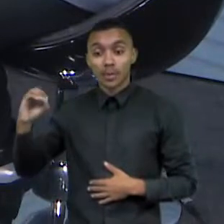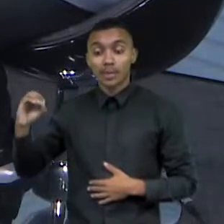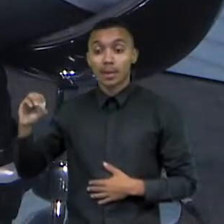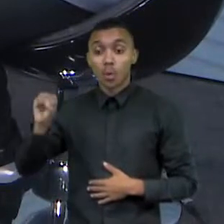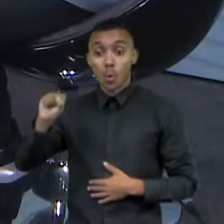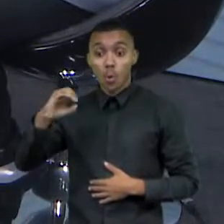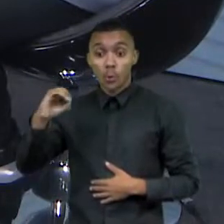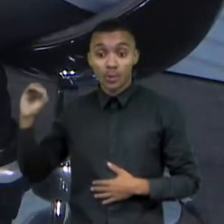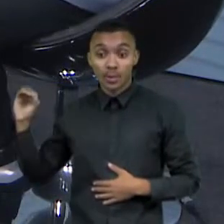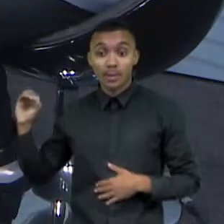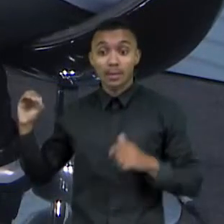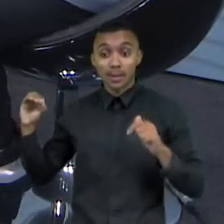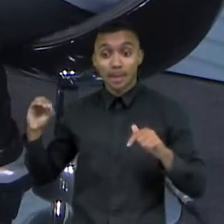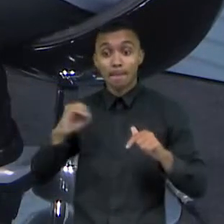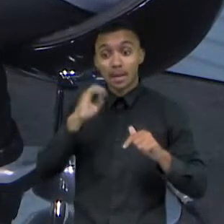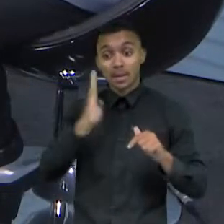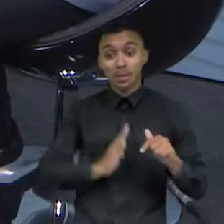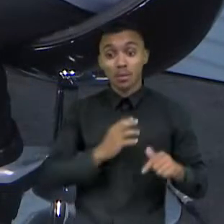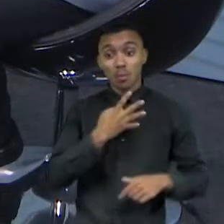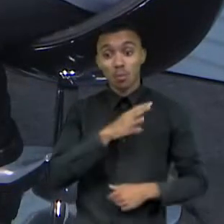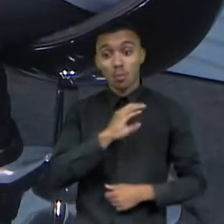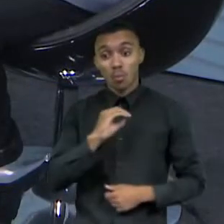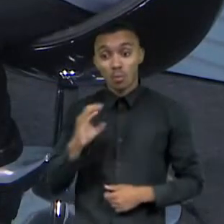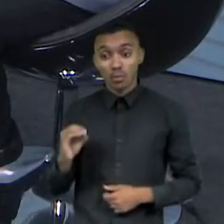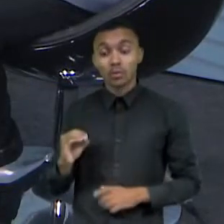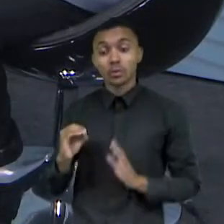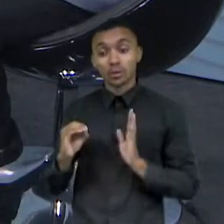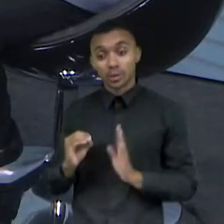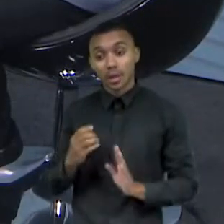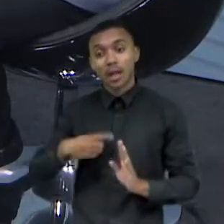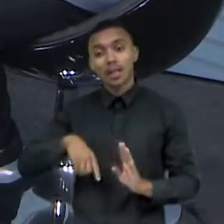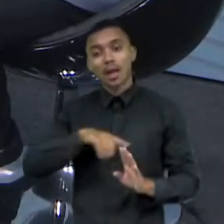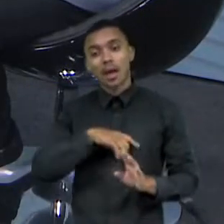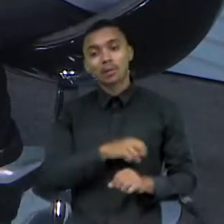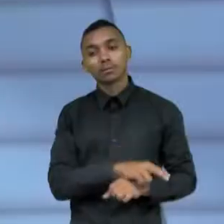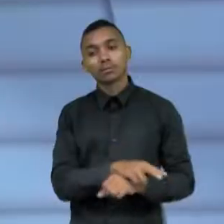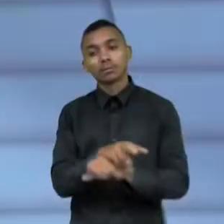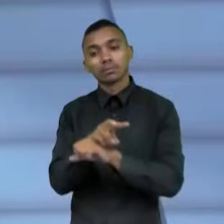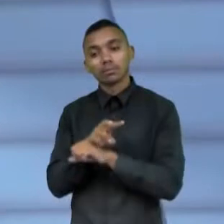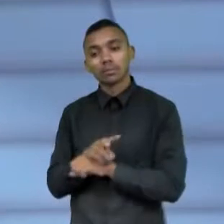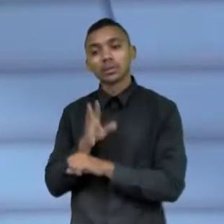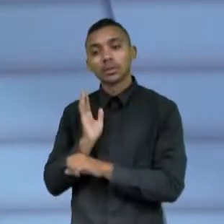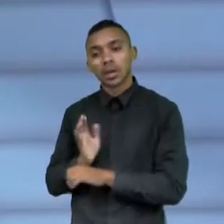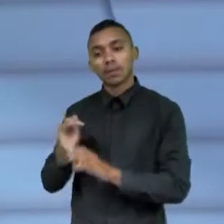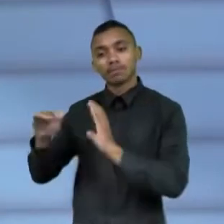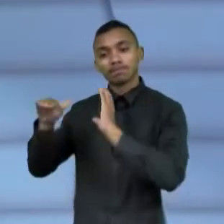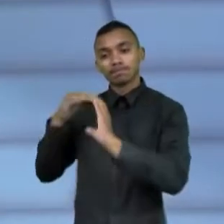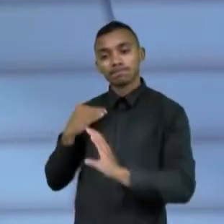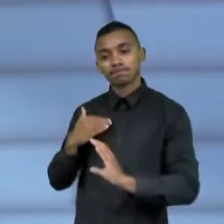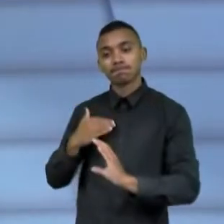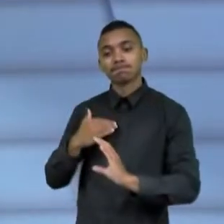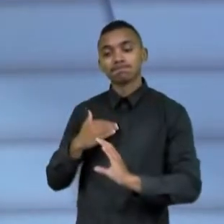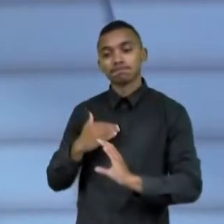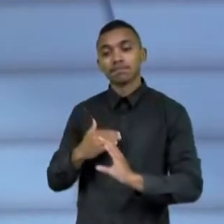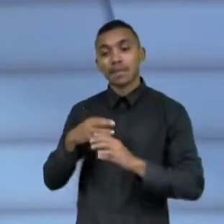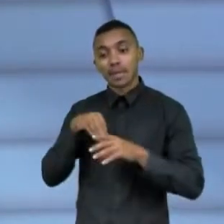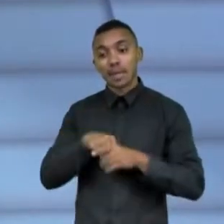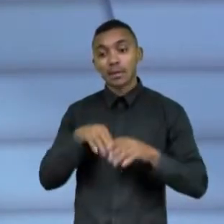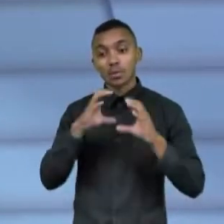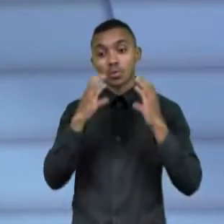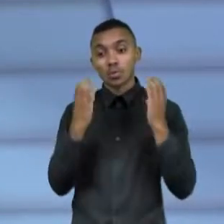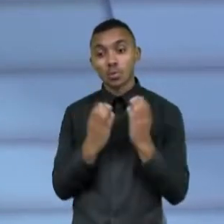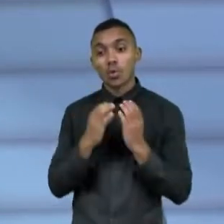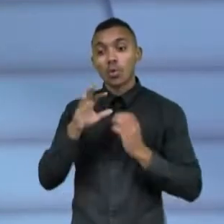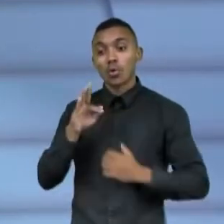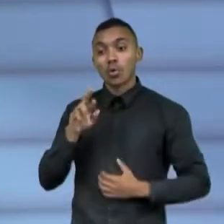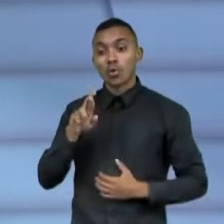E também são casos que a gente acompanha, né, e recebe denúncias no nosso trabalho lá no escritório Frei Tito. Você